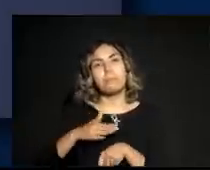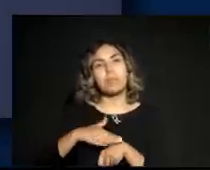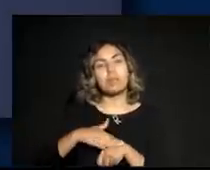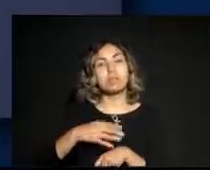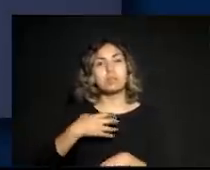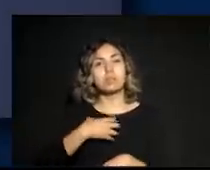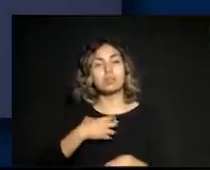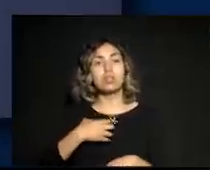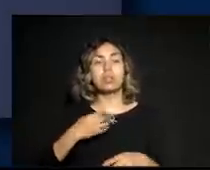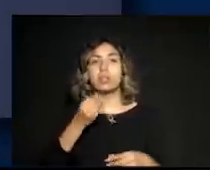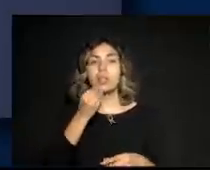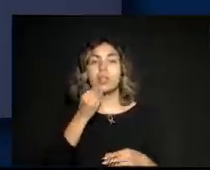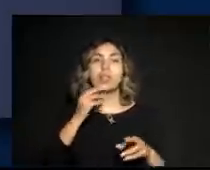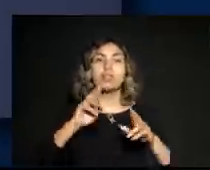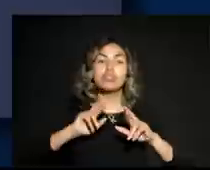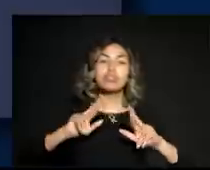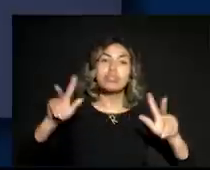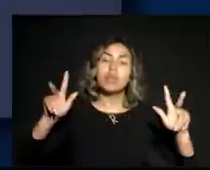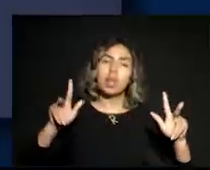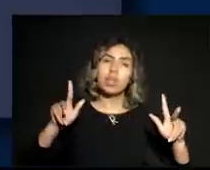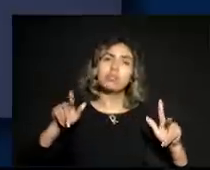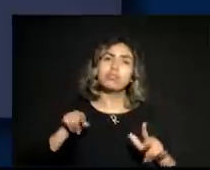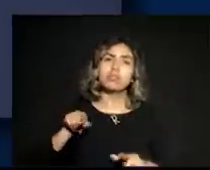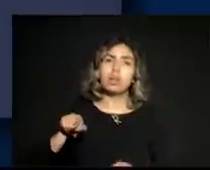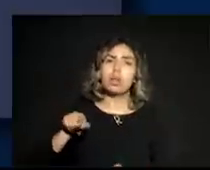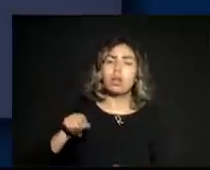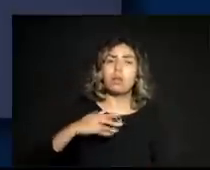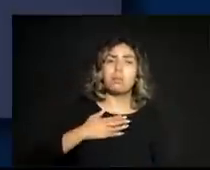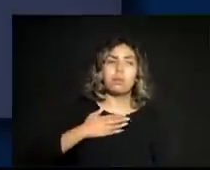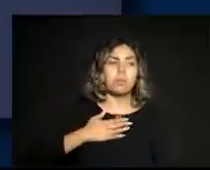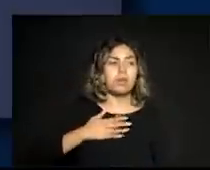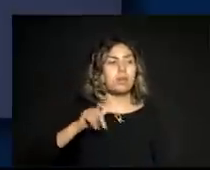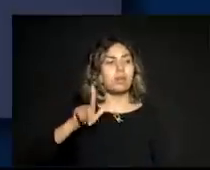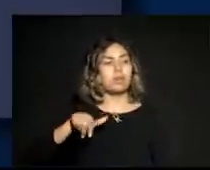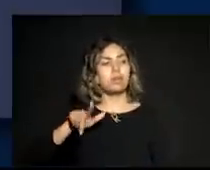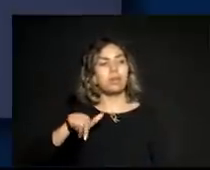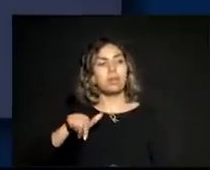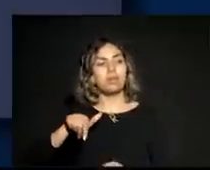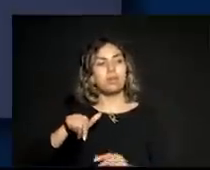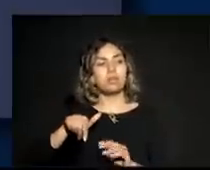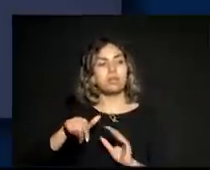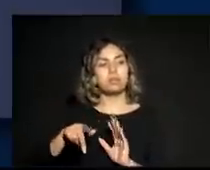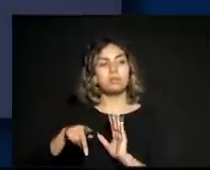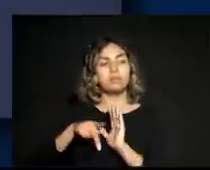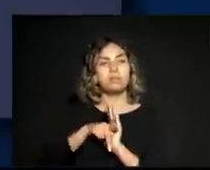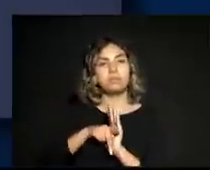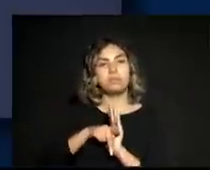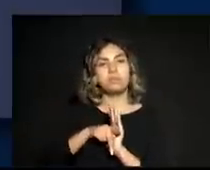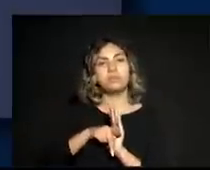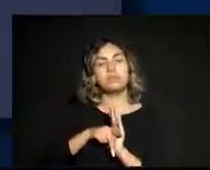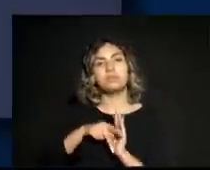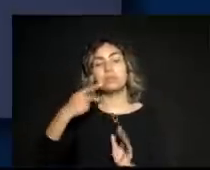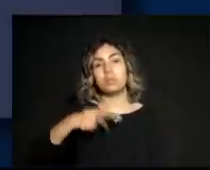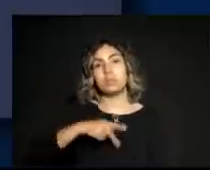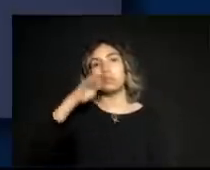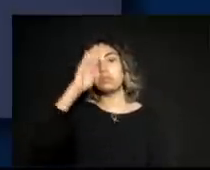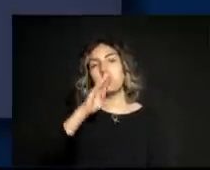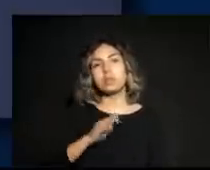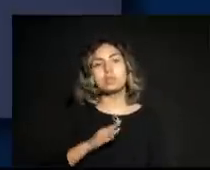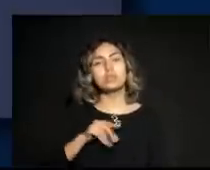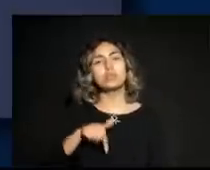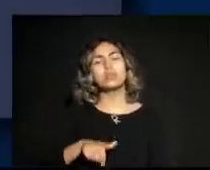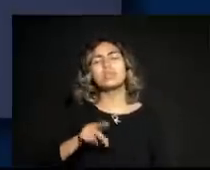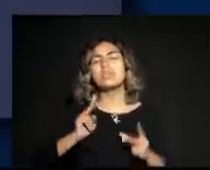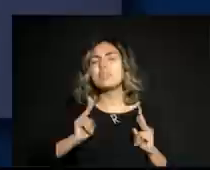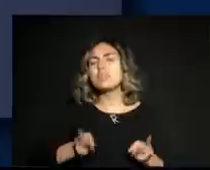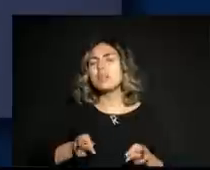análise aqui um pouco diferente e e elas para mim são parte da nossa evolução institucional né No Brasil a gente sempre